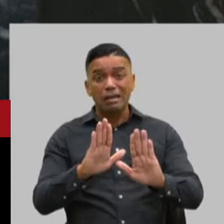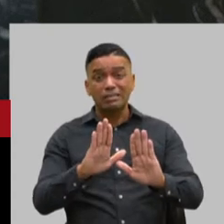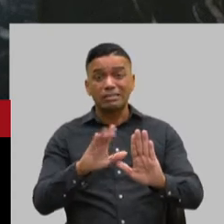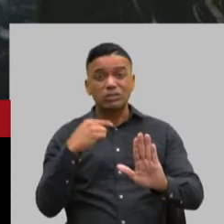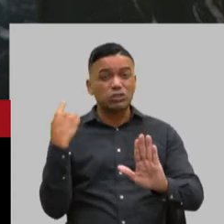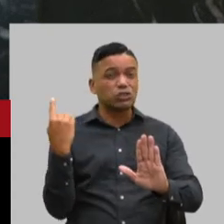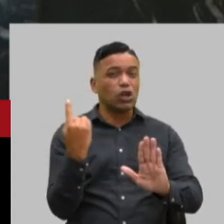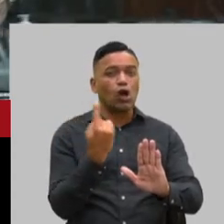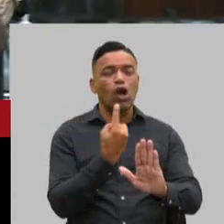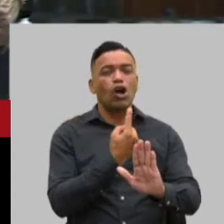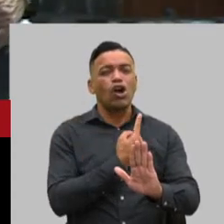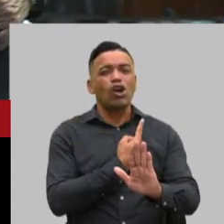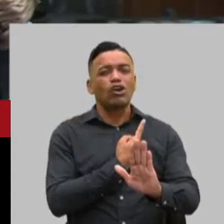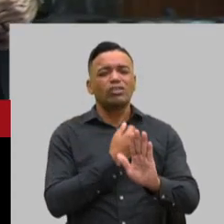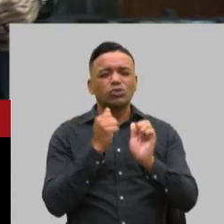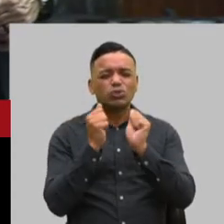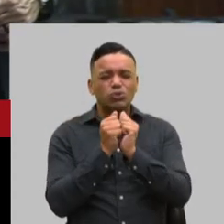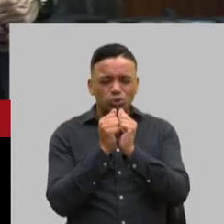reza,